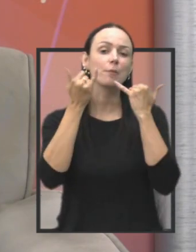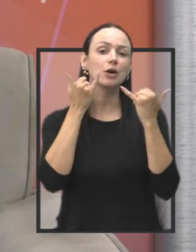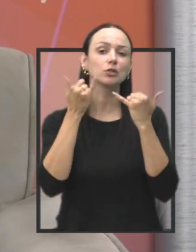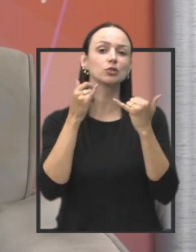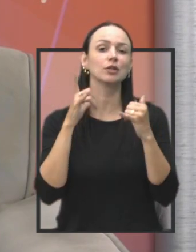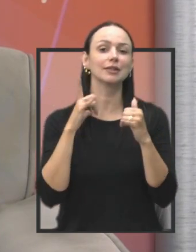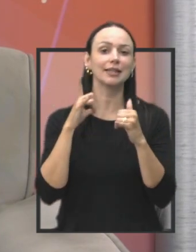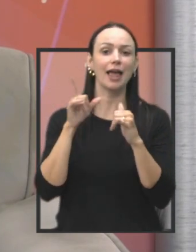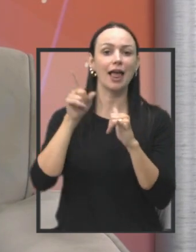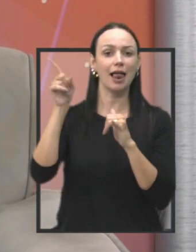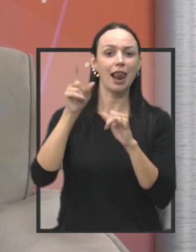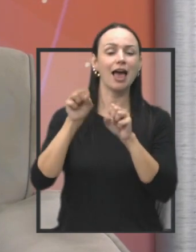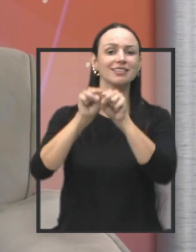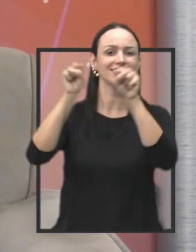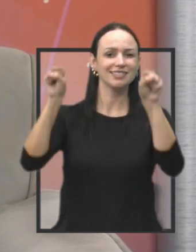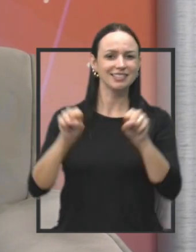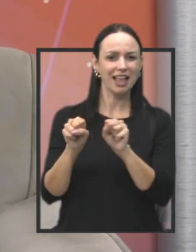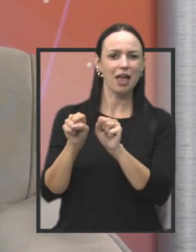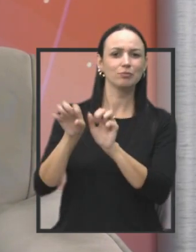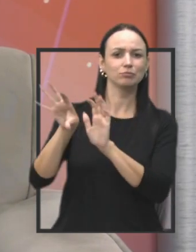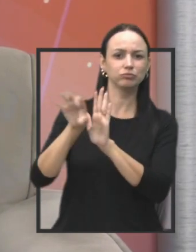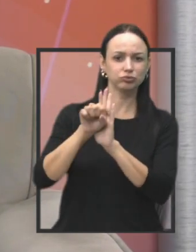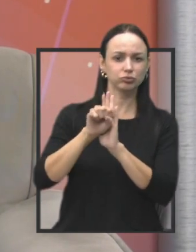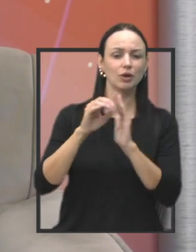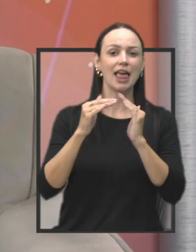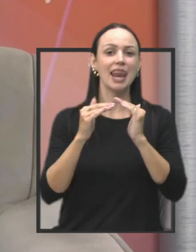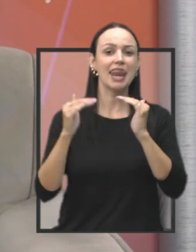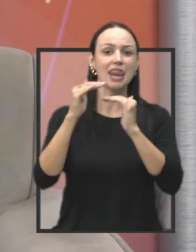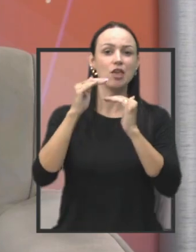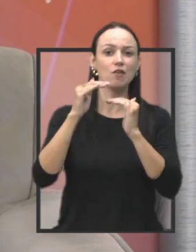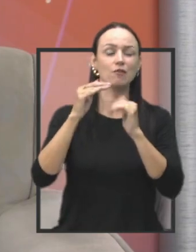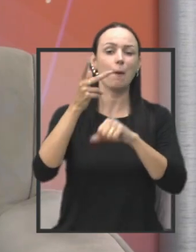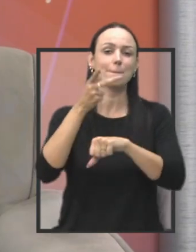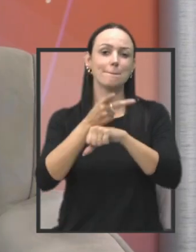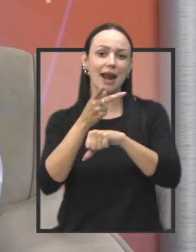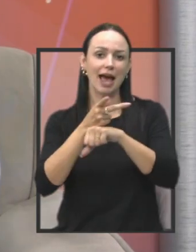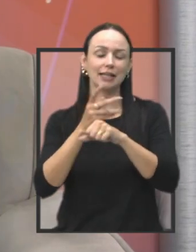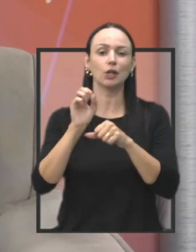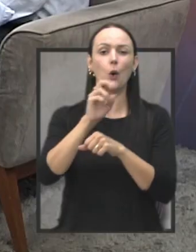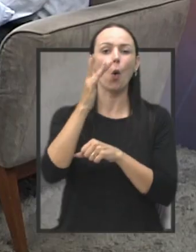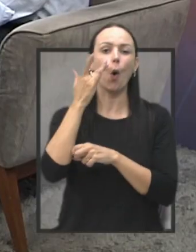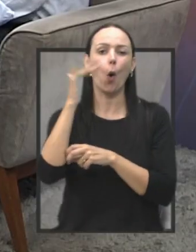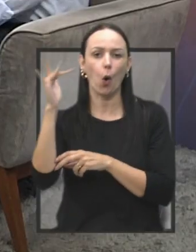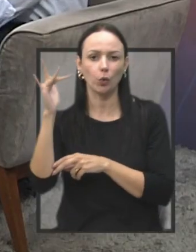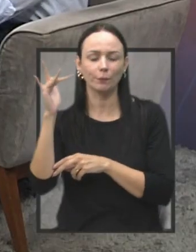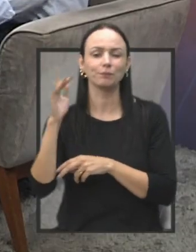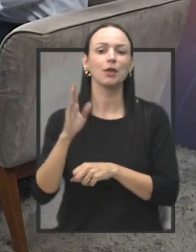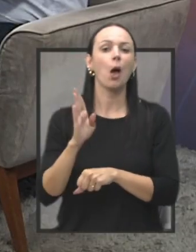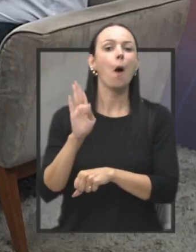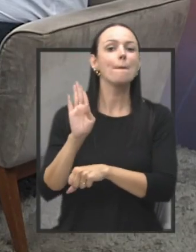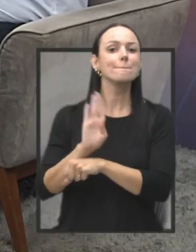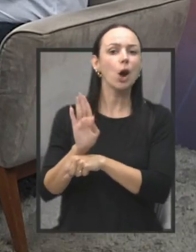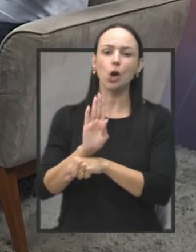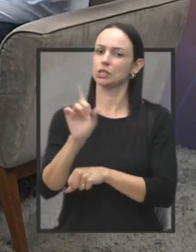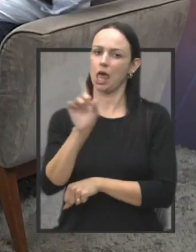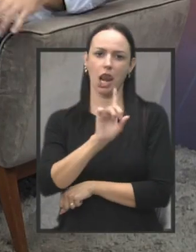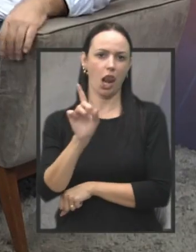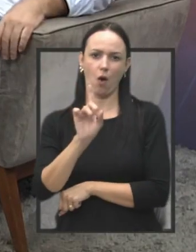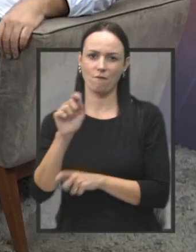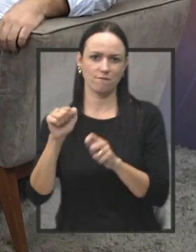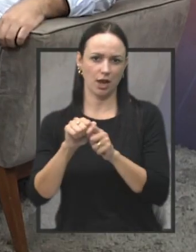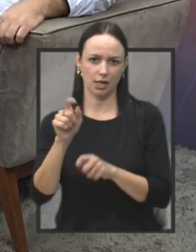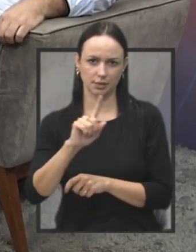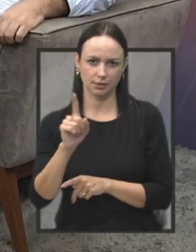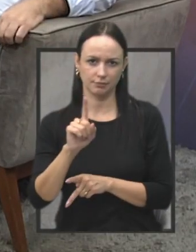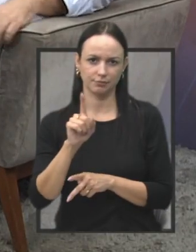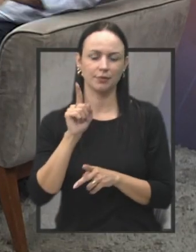da base de dados com o nível prata ou ouro. O nível bronze não serve. Que é o nível geralmente padrão de quem faz o